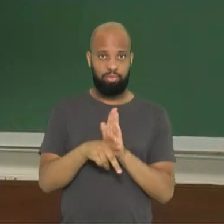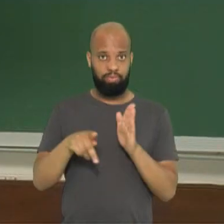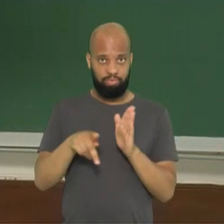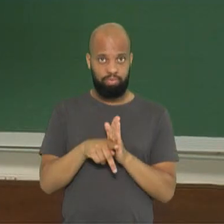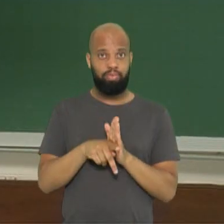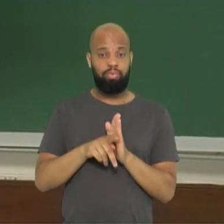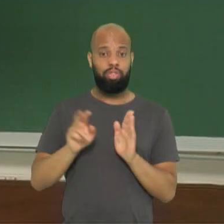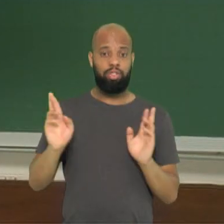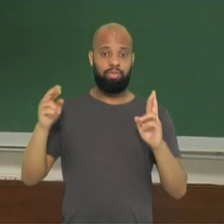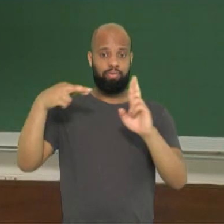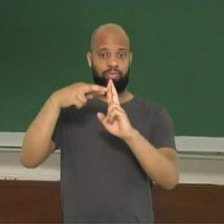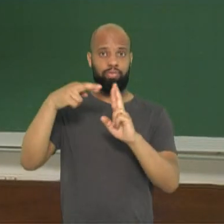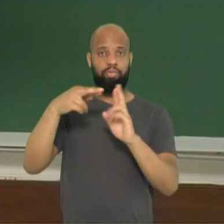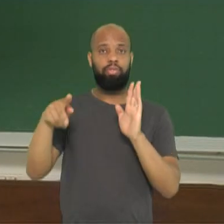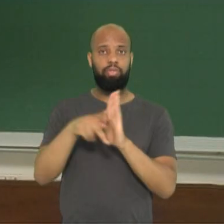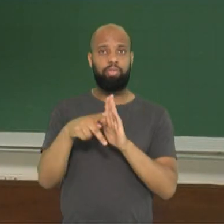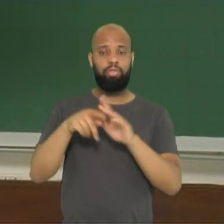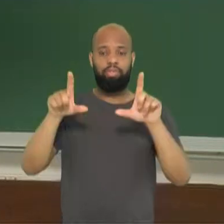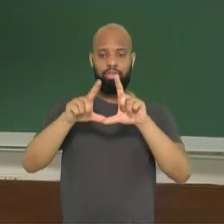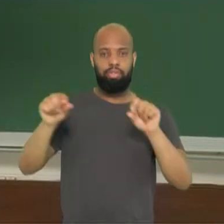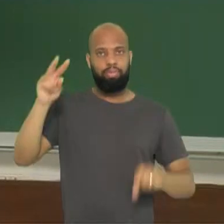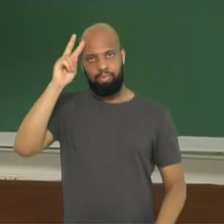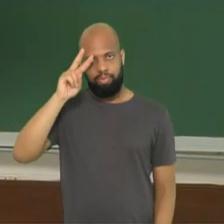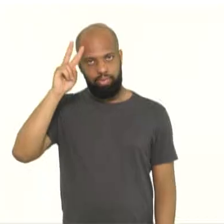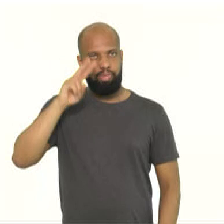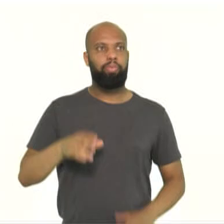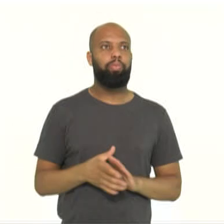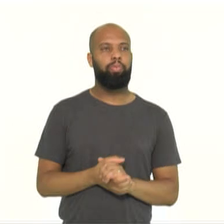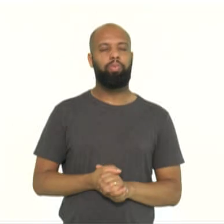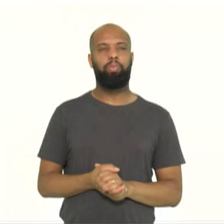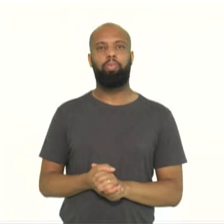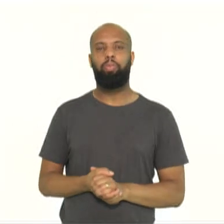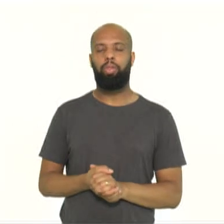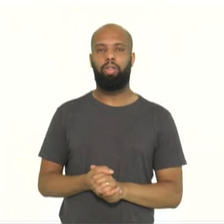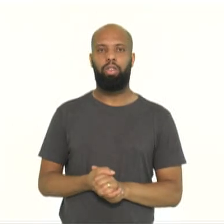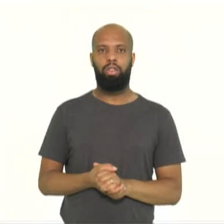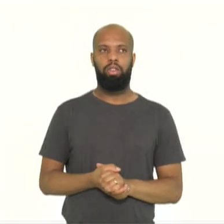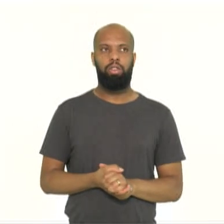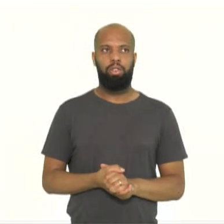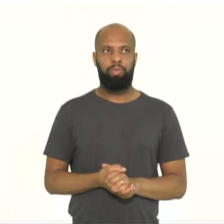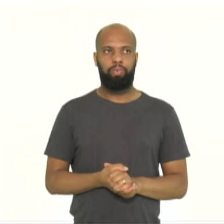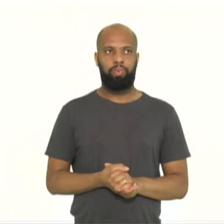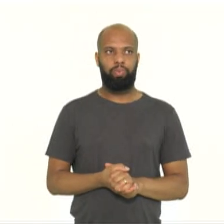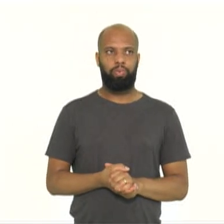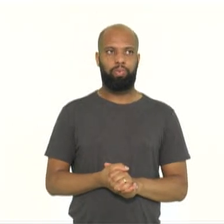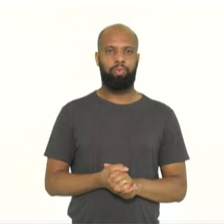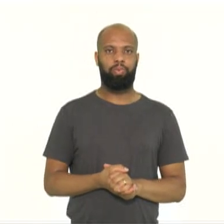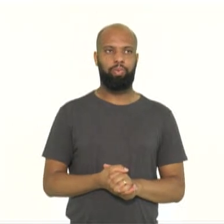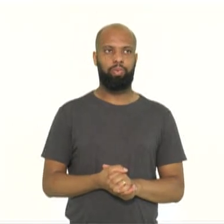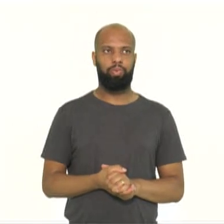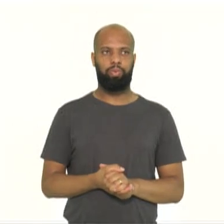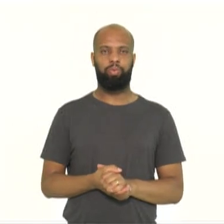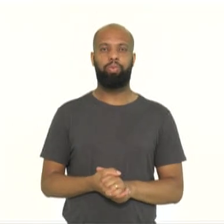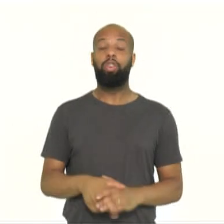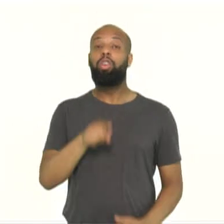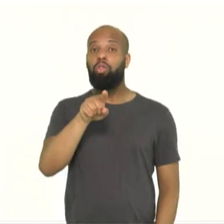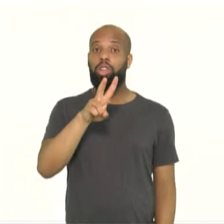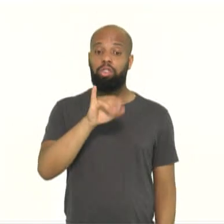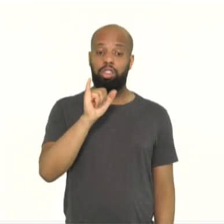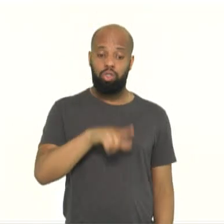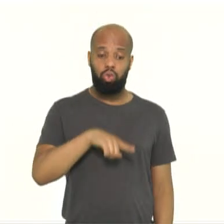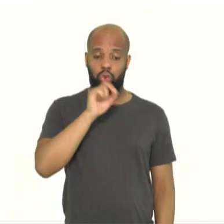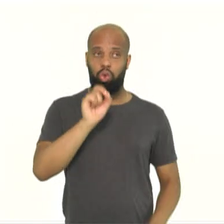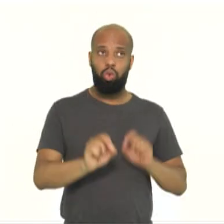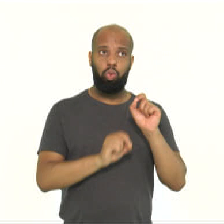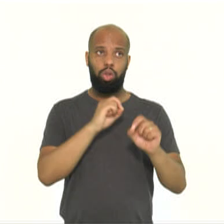tira, atividade sobre o que nós acabamos de ler. Elige a opção que mais provoca humor em la historieta. Você vai